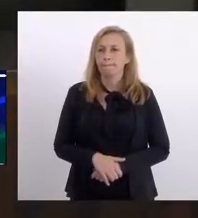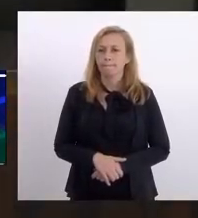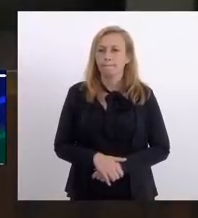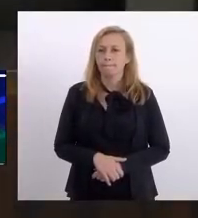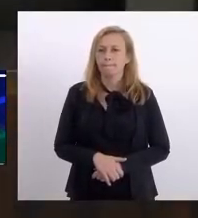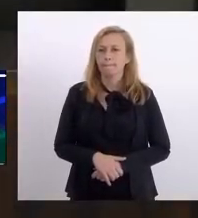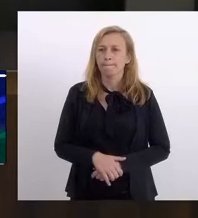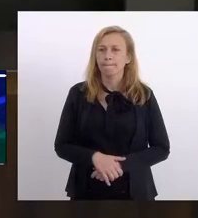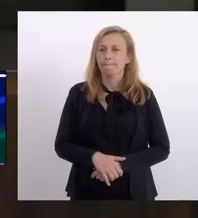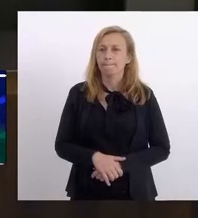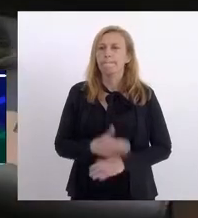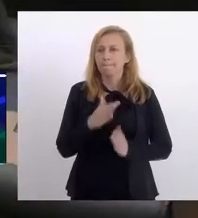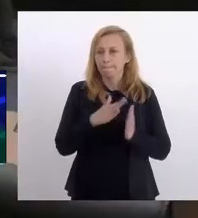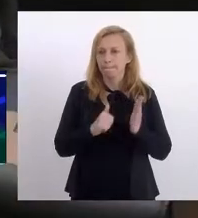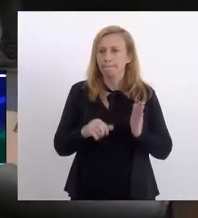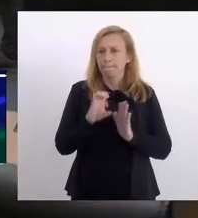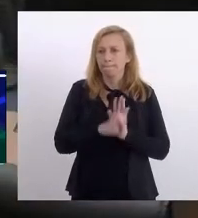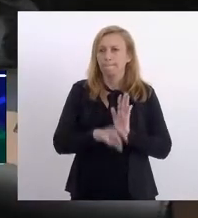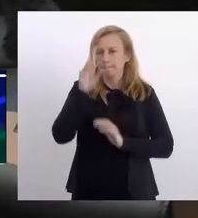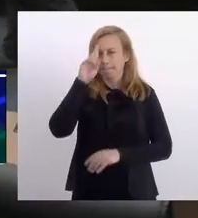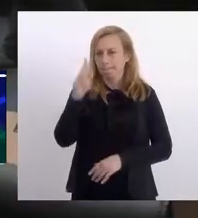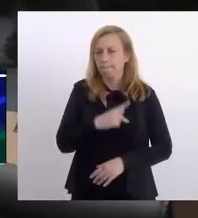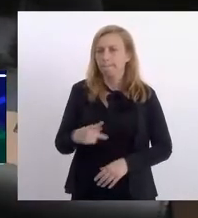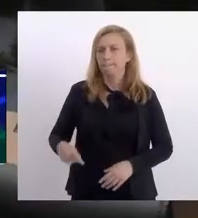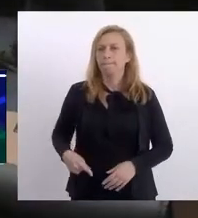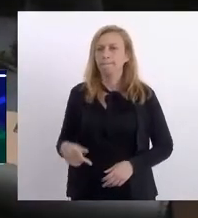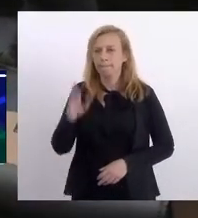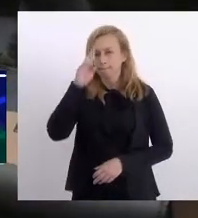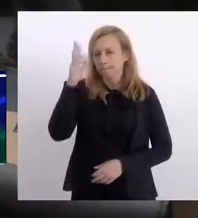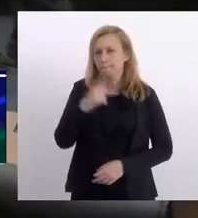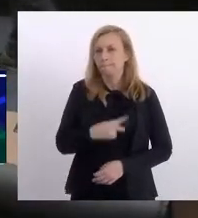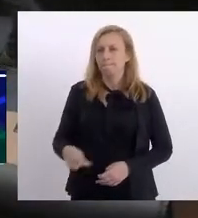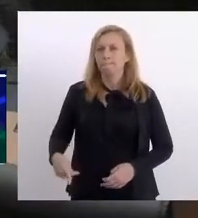a última. Eu retiro as emendas, senhor presidente. Senhor presidente.